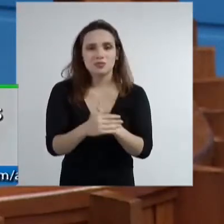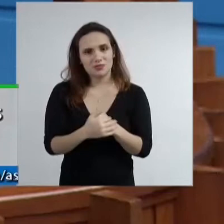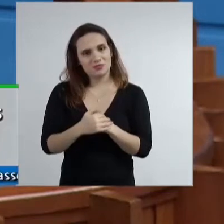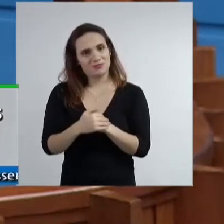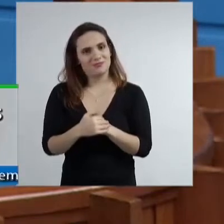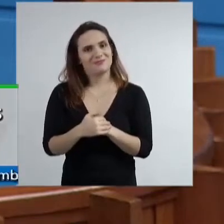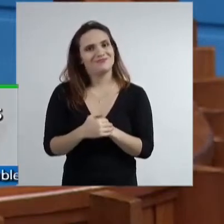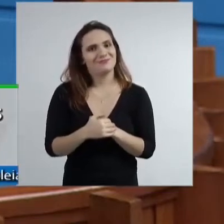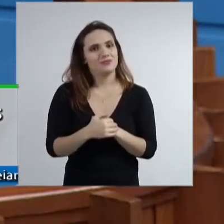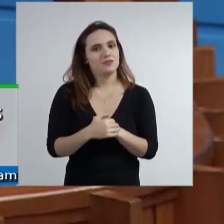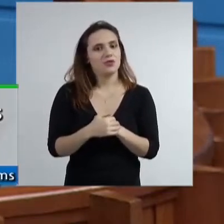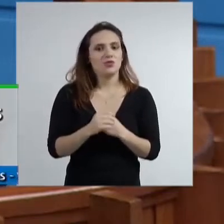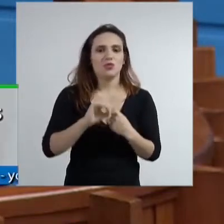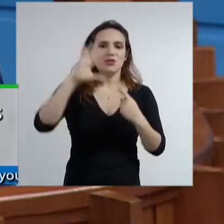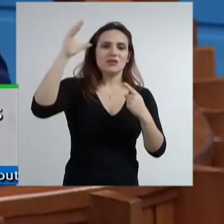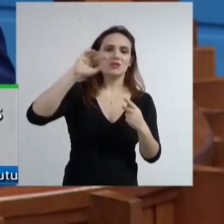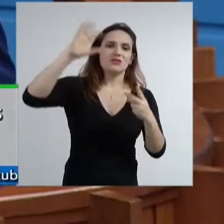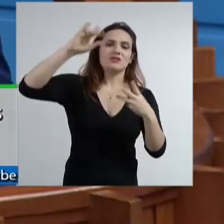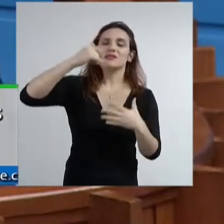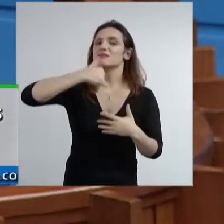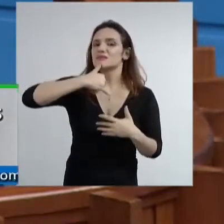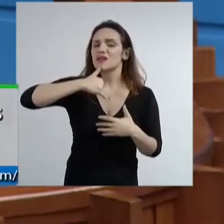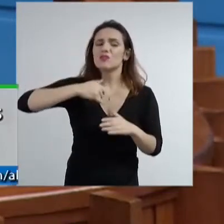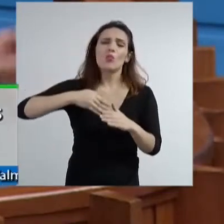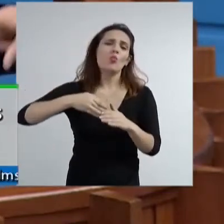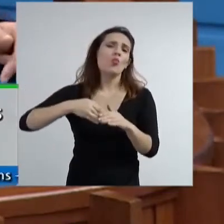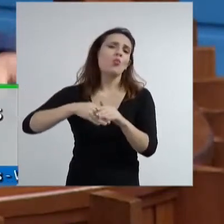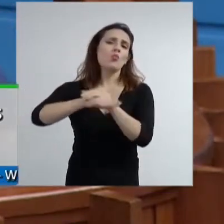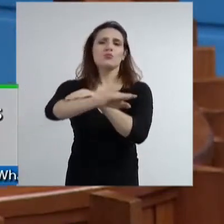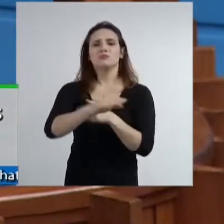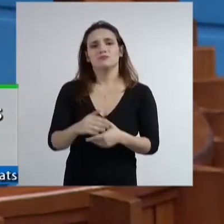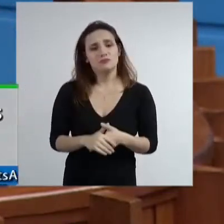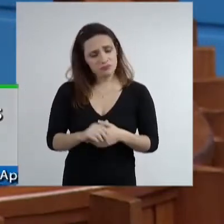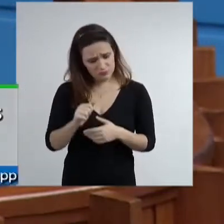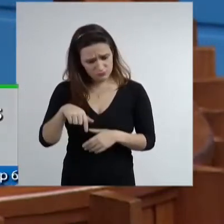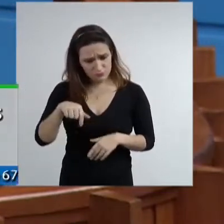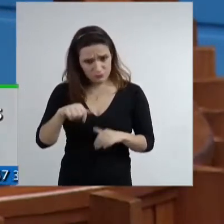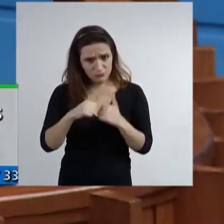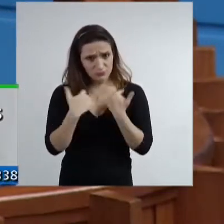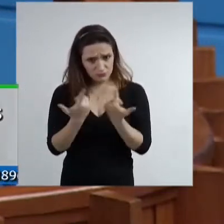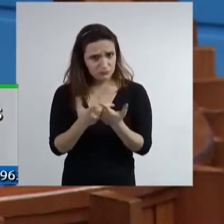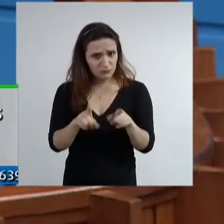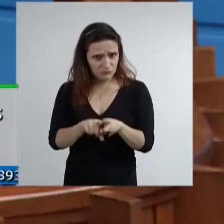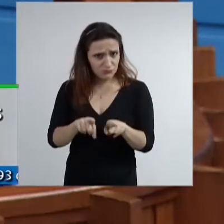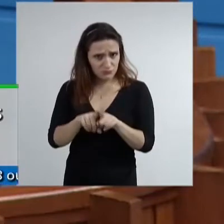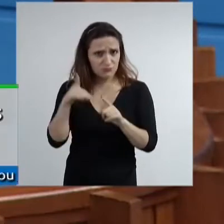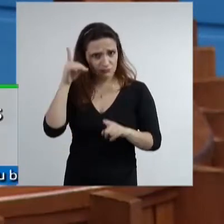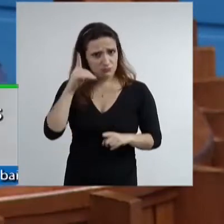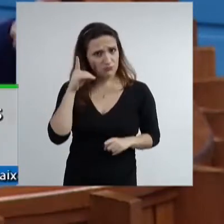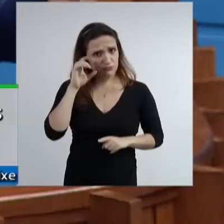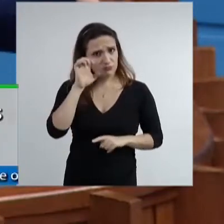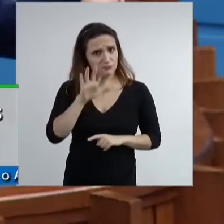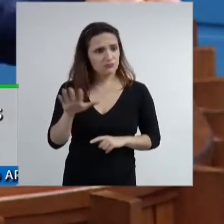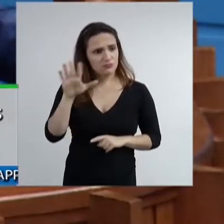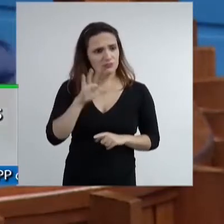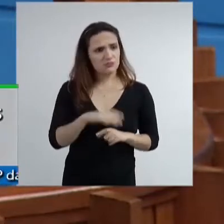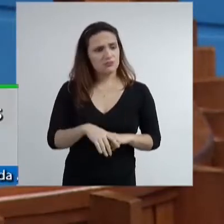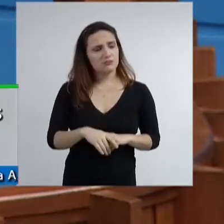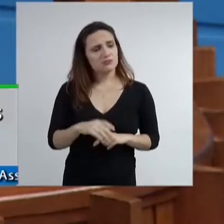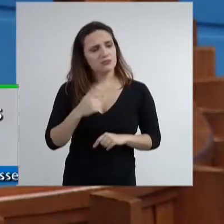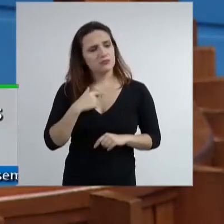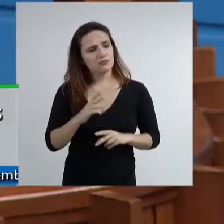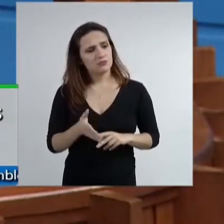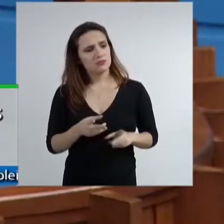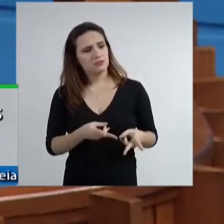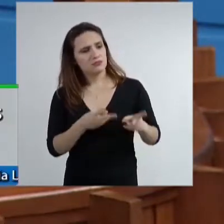aquela tragédia anterior e caem no esquecimento. Nós próprios aqui, deputados estaduais, estou percebendo, por exemplo,